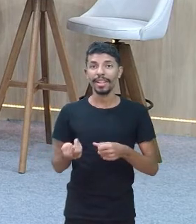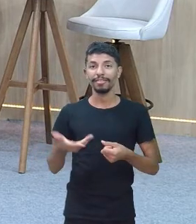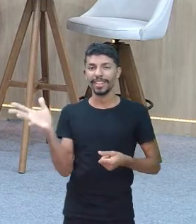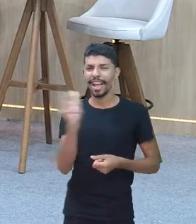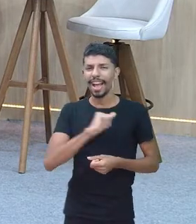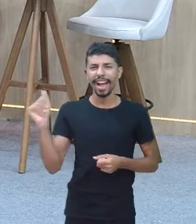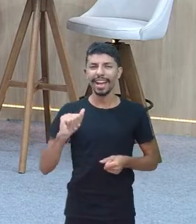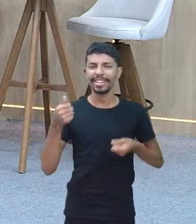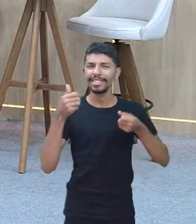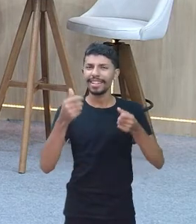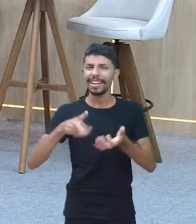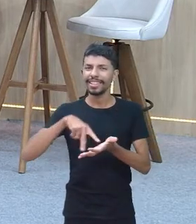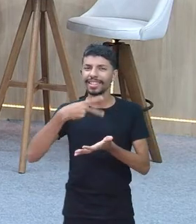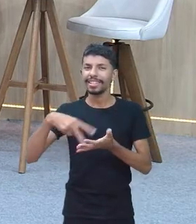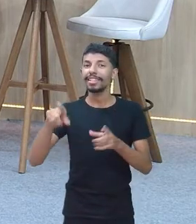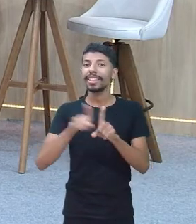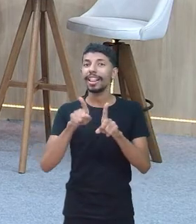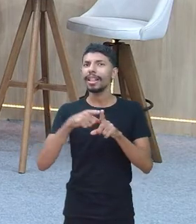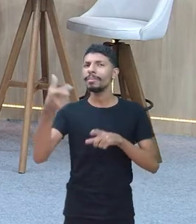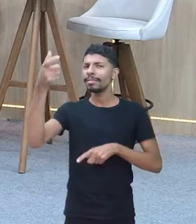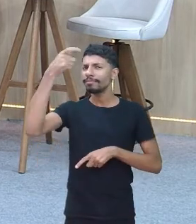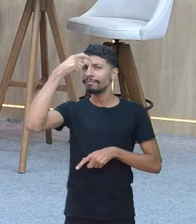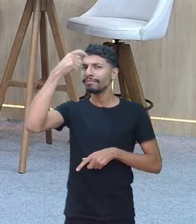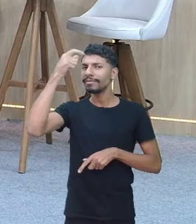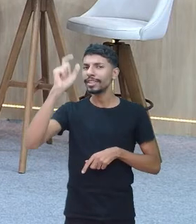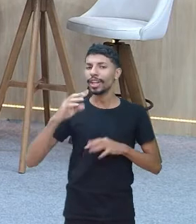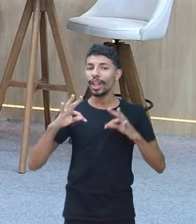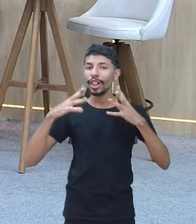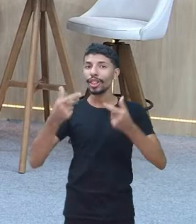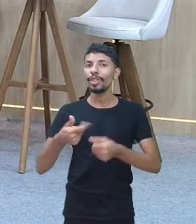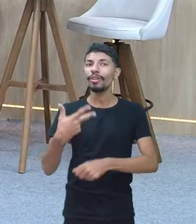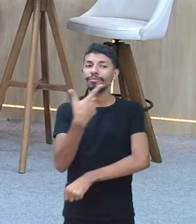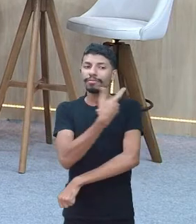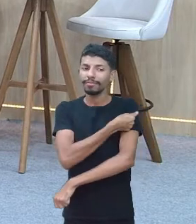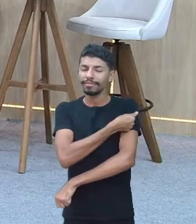e também conscientizando todos para se vacinar.